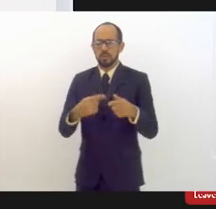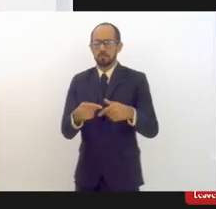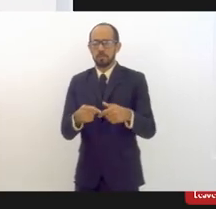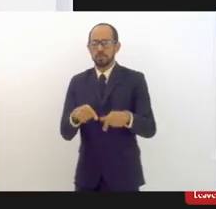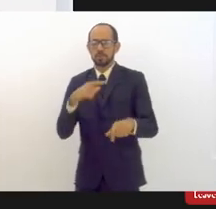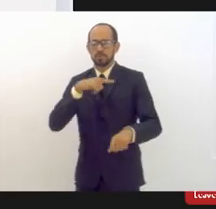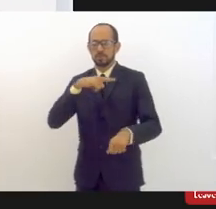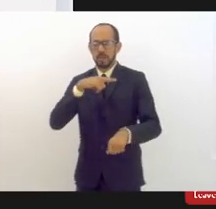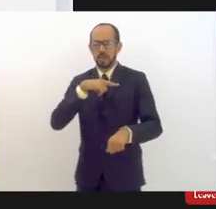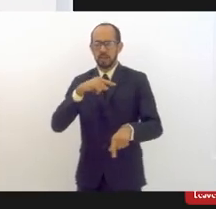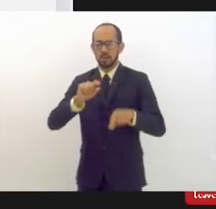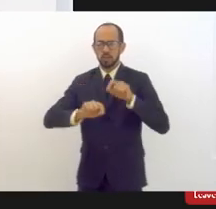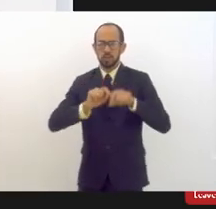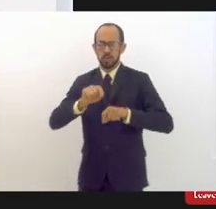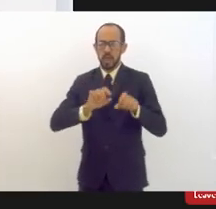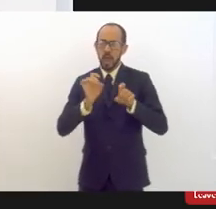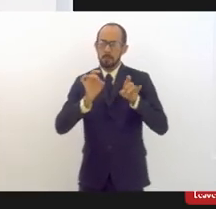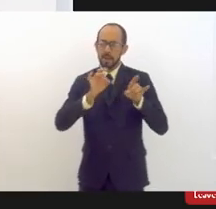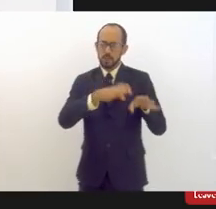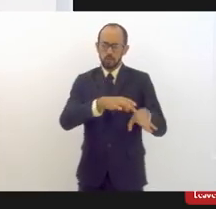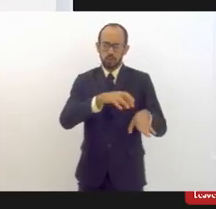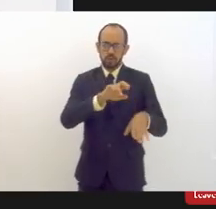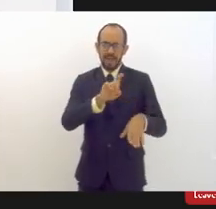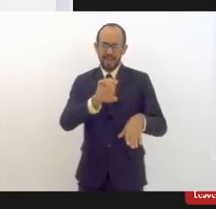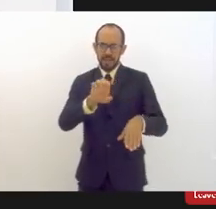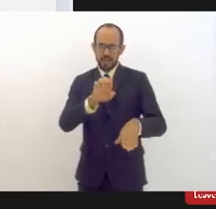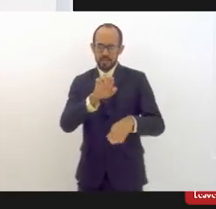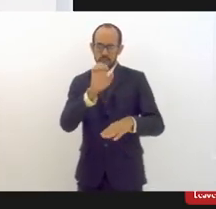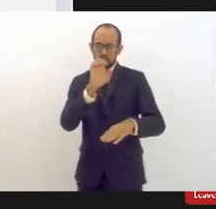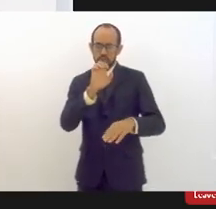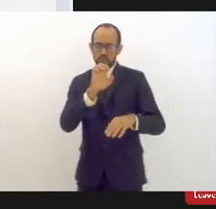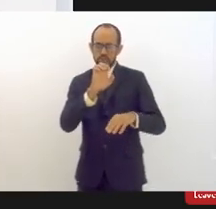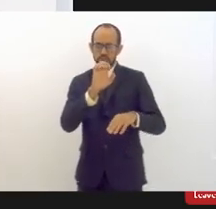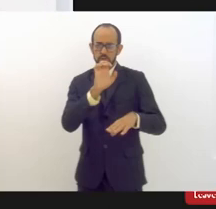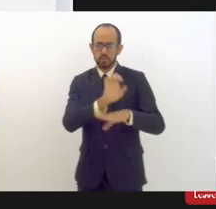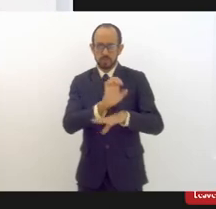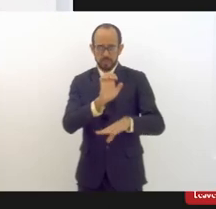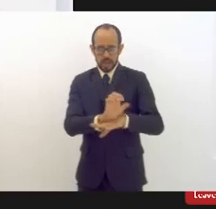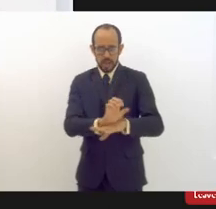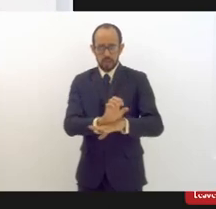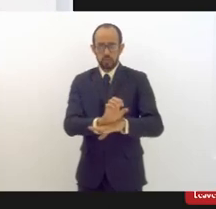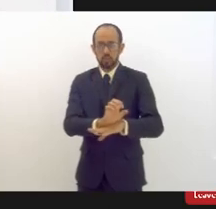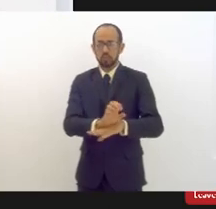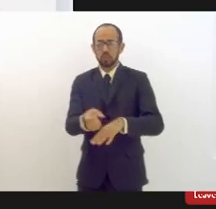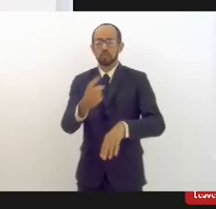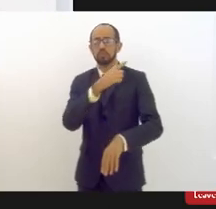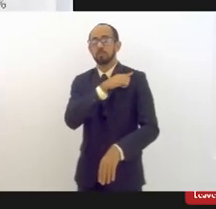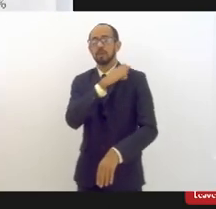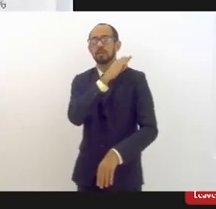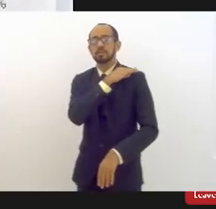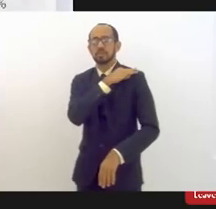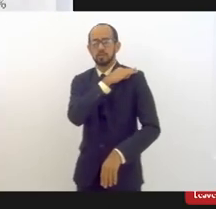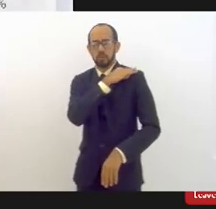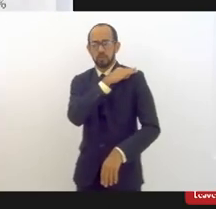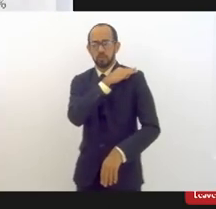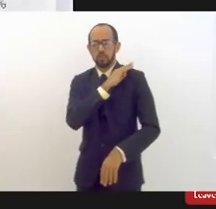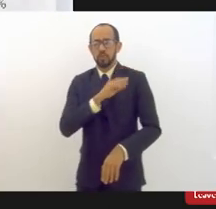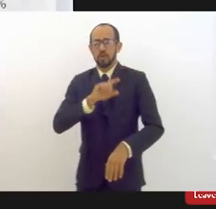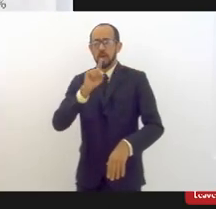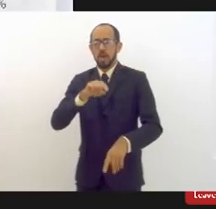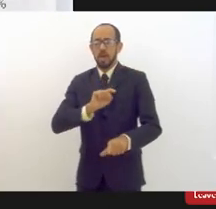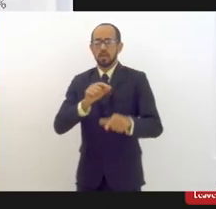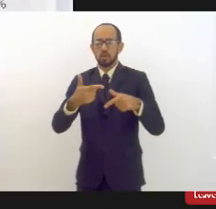na rede estadual sob a perspectiva do ensino médio, né? Quando a gente pega os dados do ensino médio, em 2021,